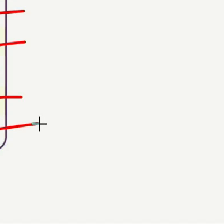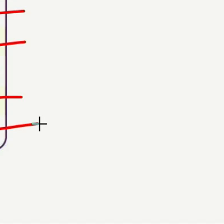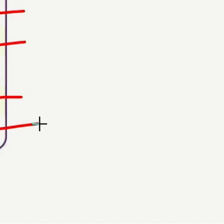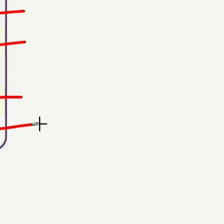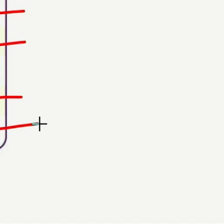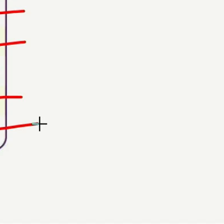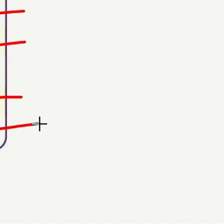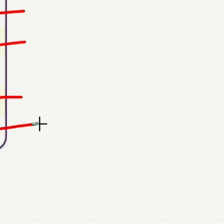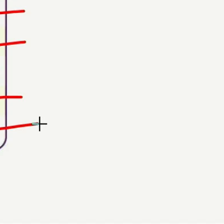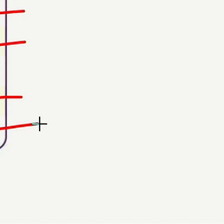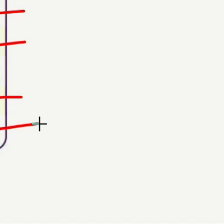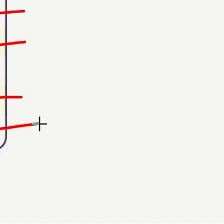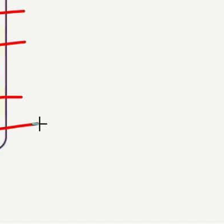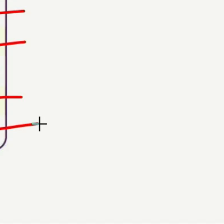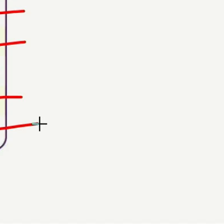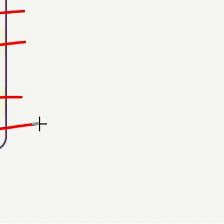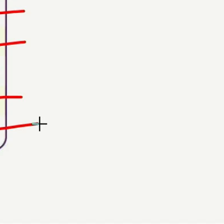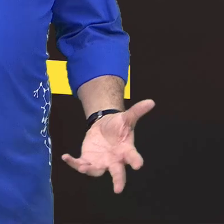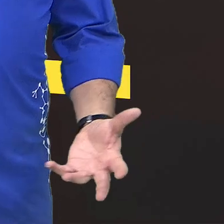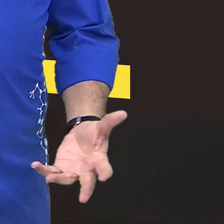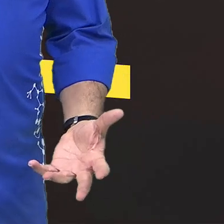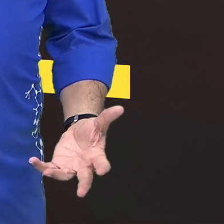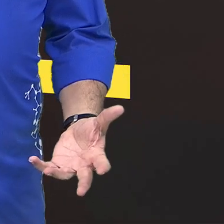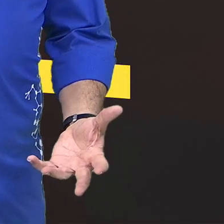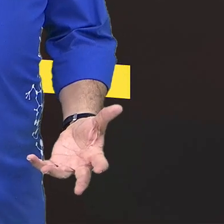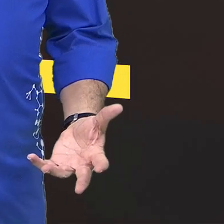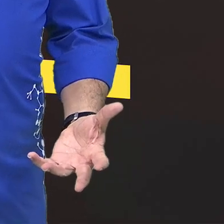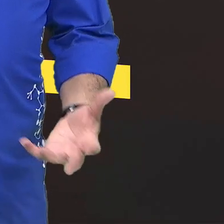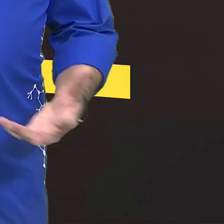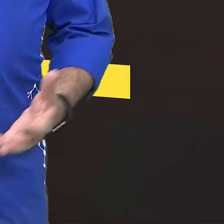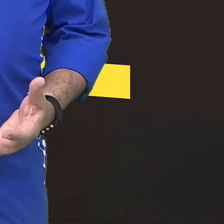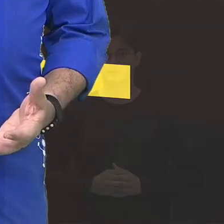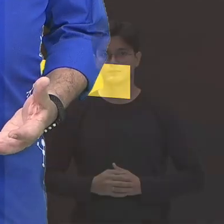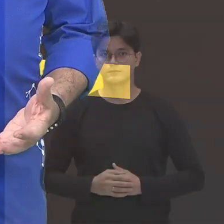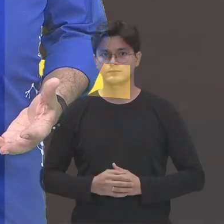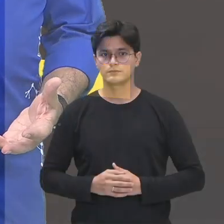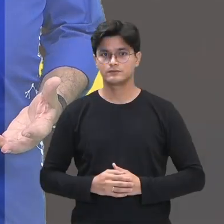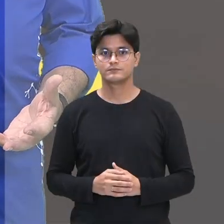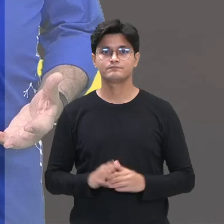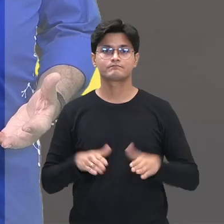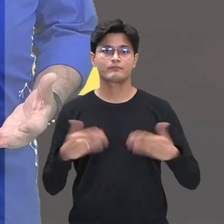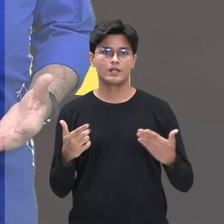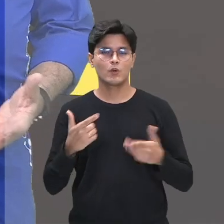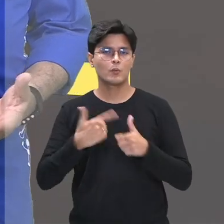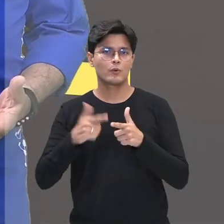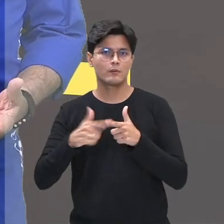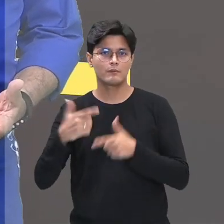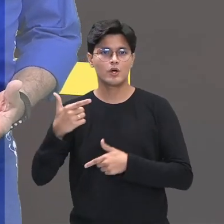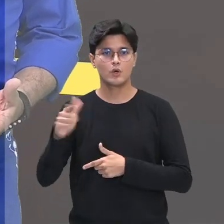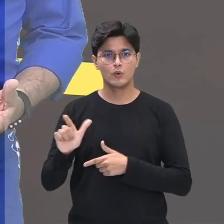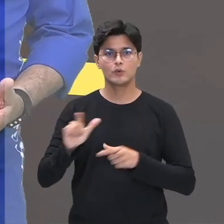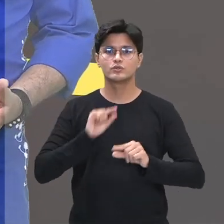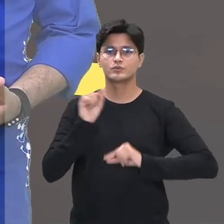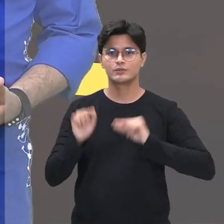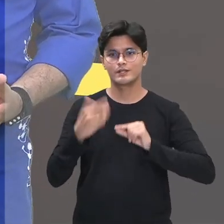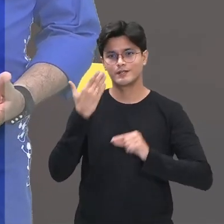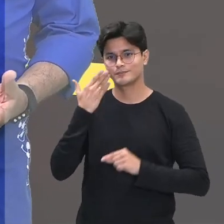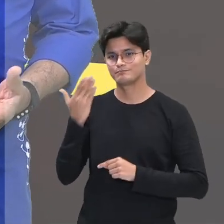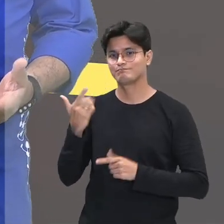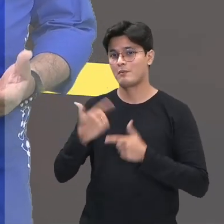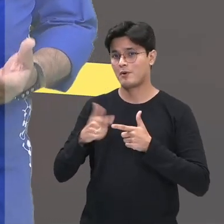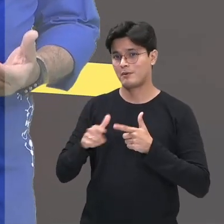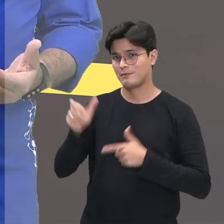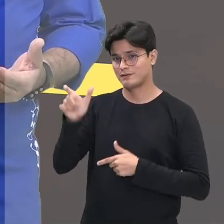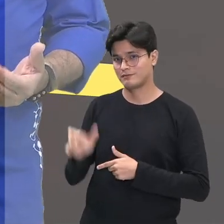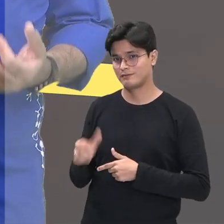E aí nós vamos a outro problema, e é o problema desse meu amigo que aqui está.